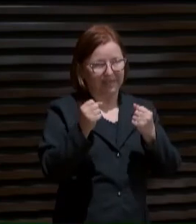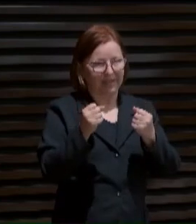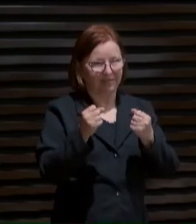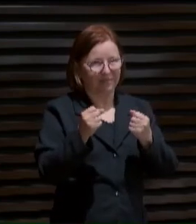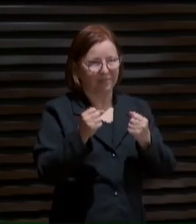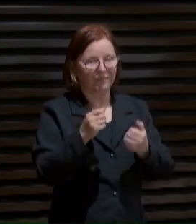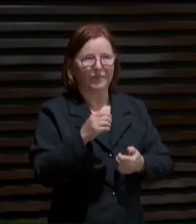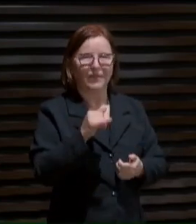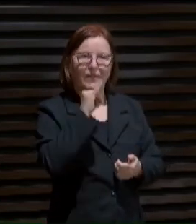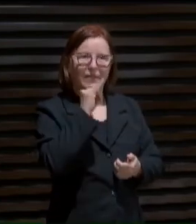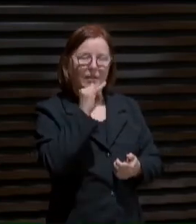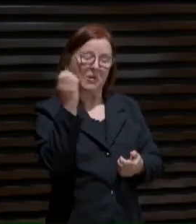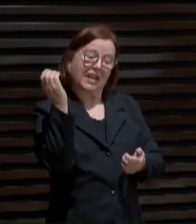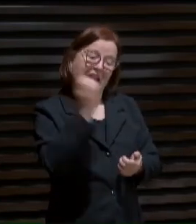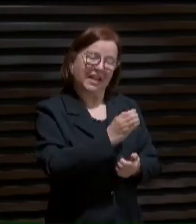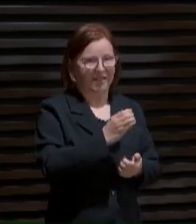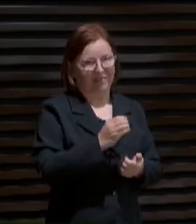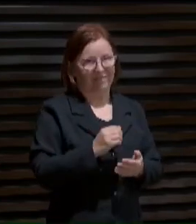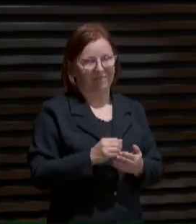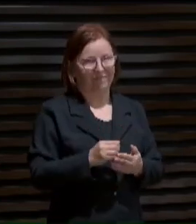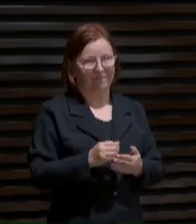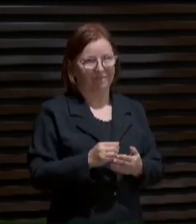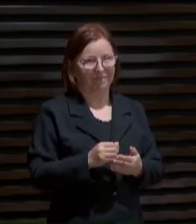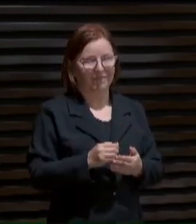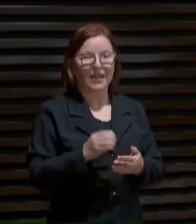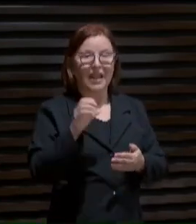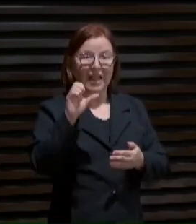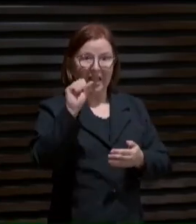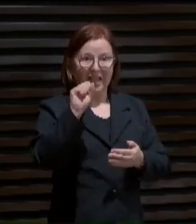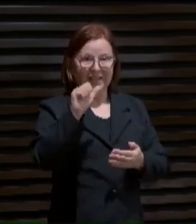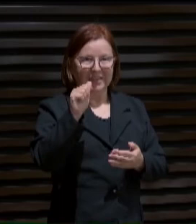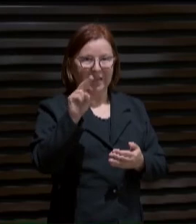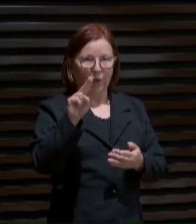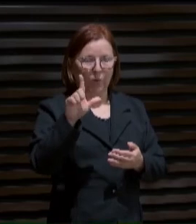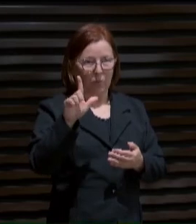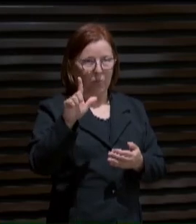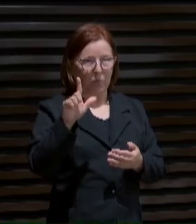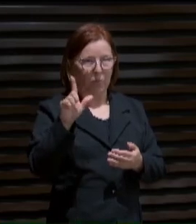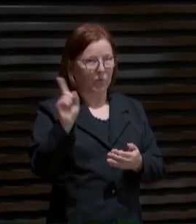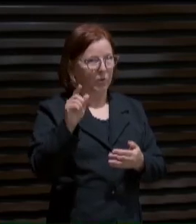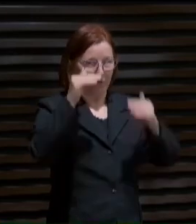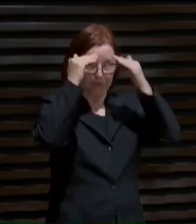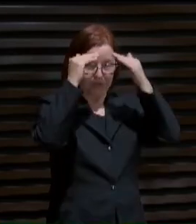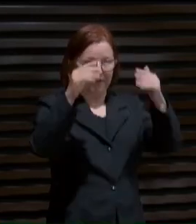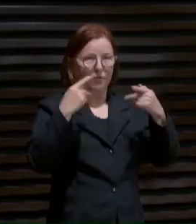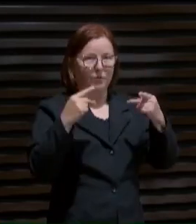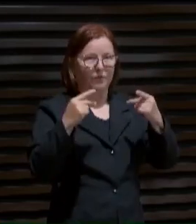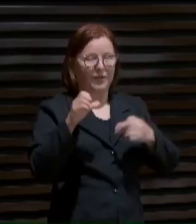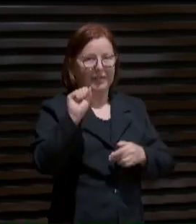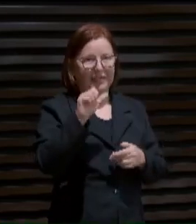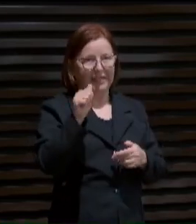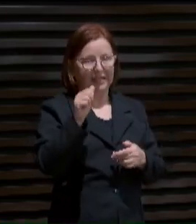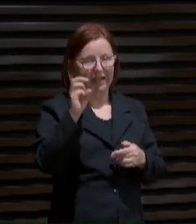Saul quando desobedeceu a instrução do profeta Samuel quanto Adoração em gilgal de usar